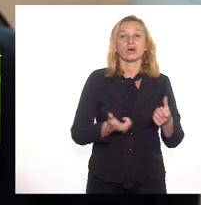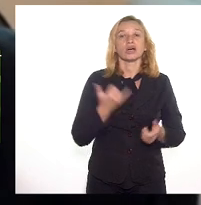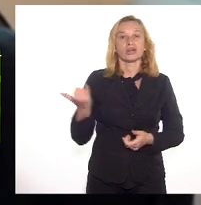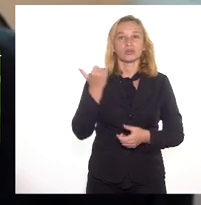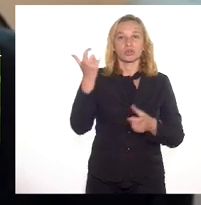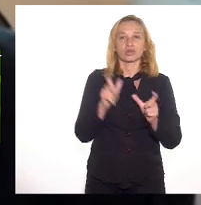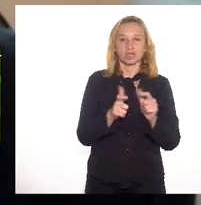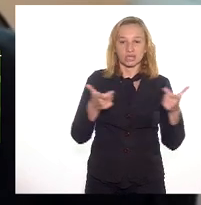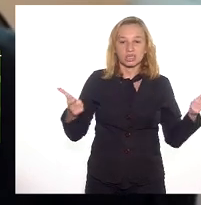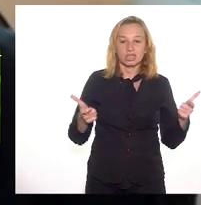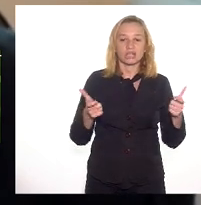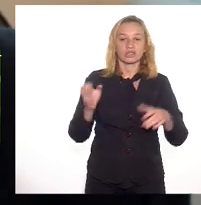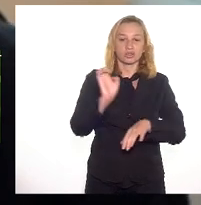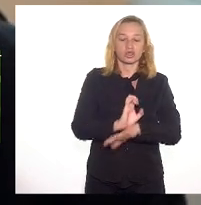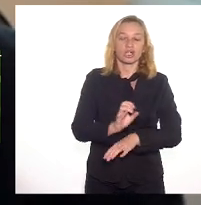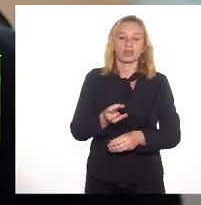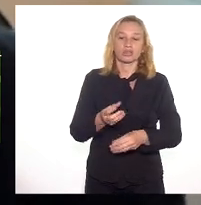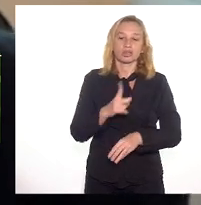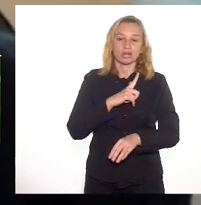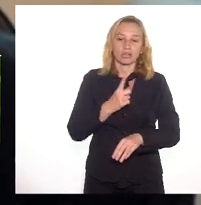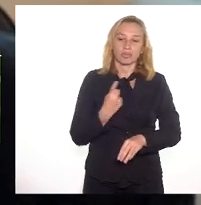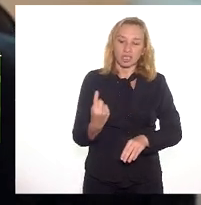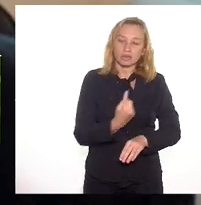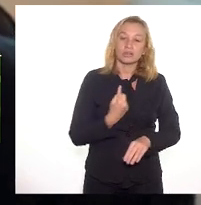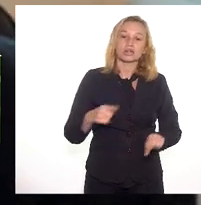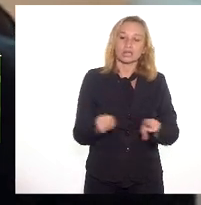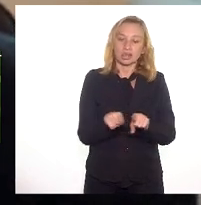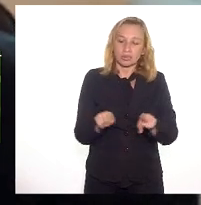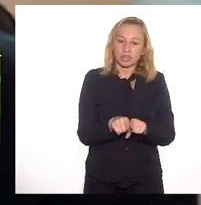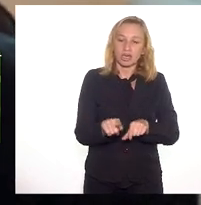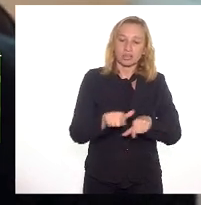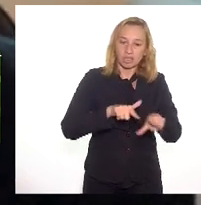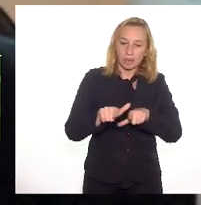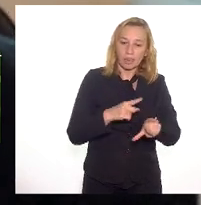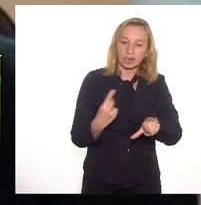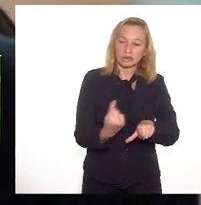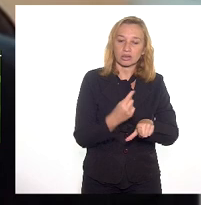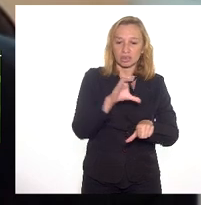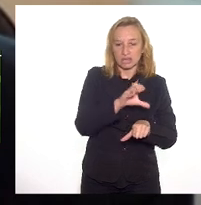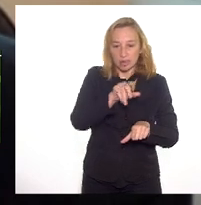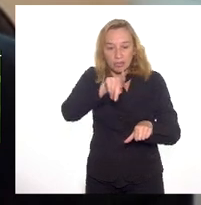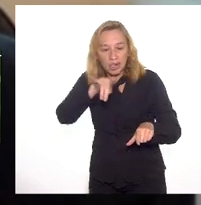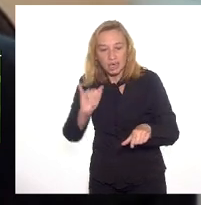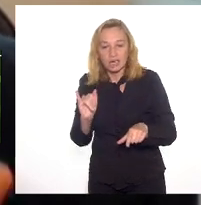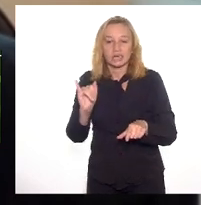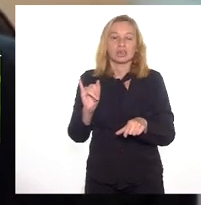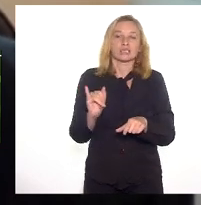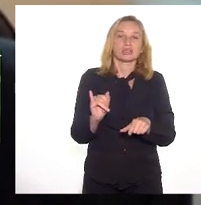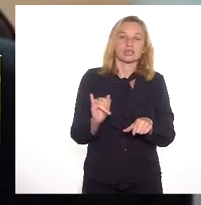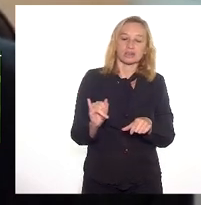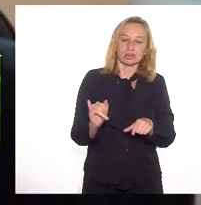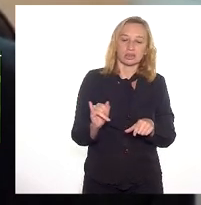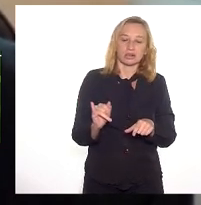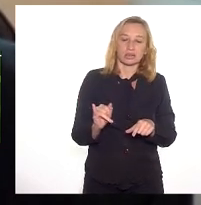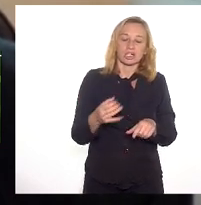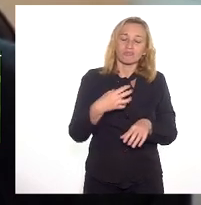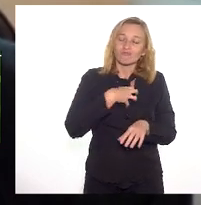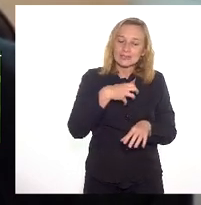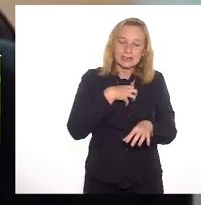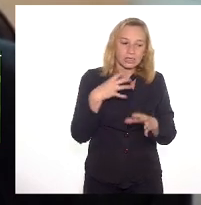importância que o estado tem para nós e a importância que nós damos a esse trabalho da CPI no sentido de